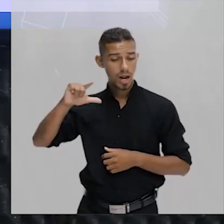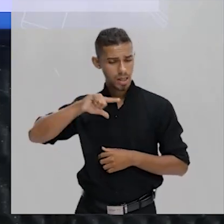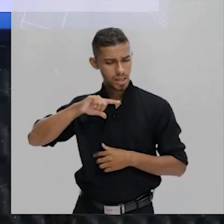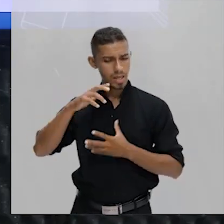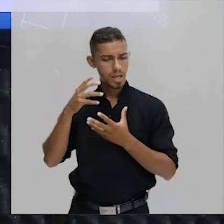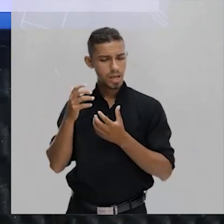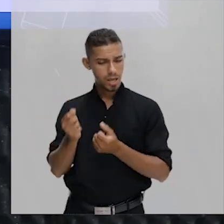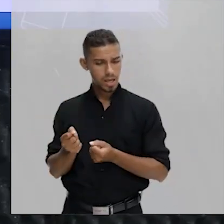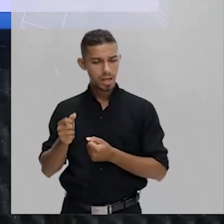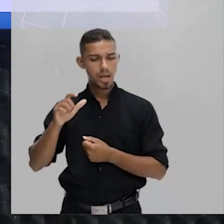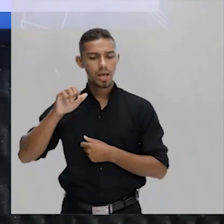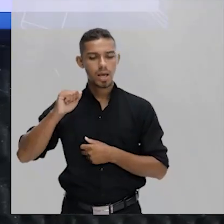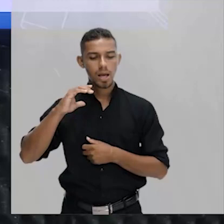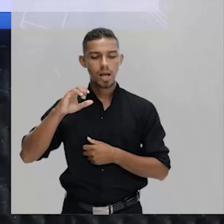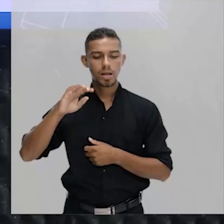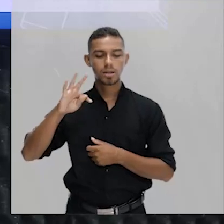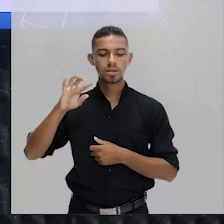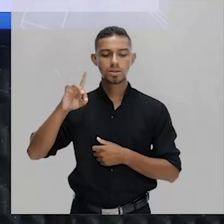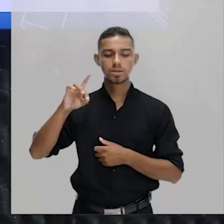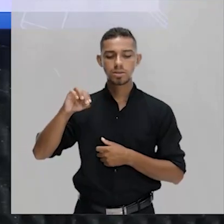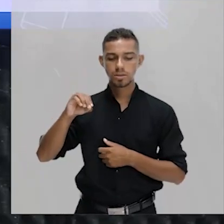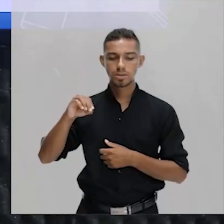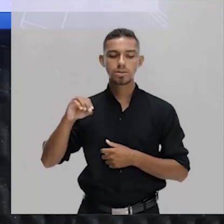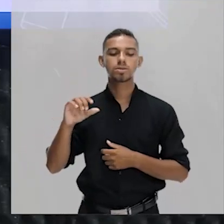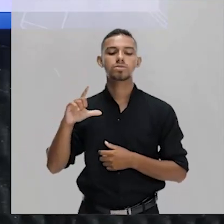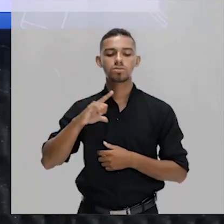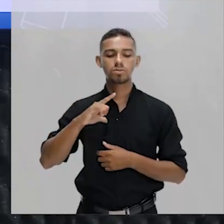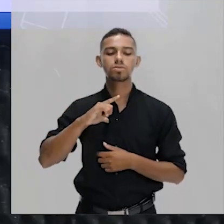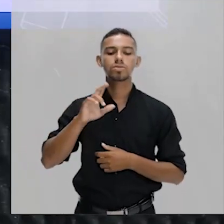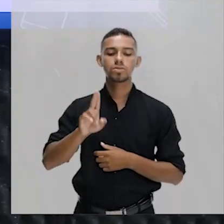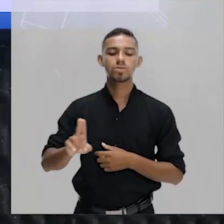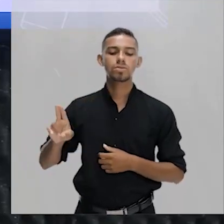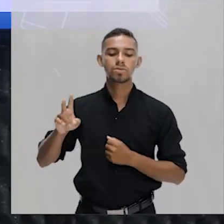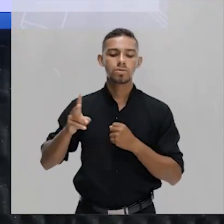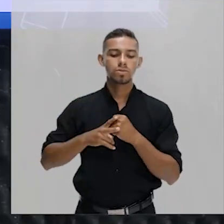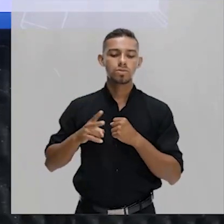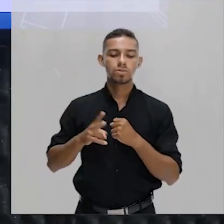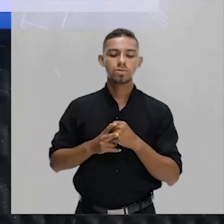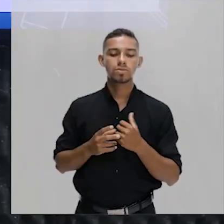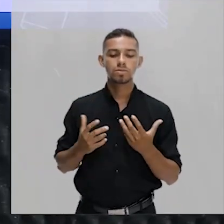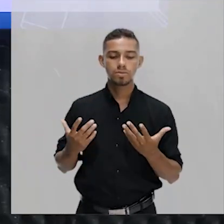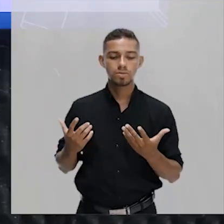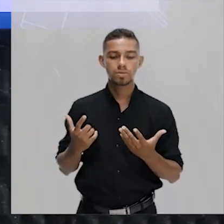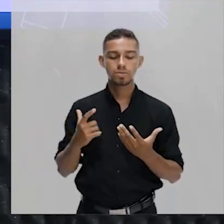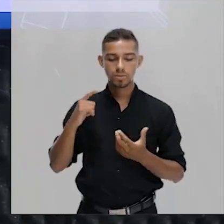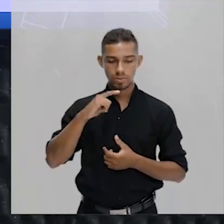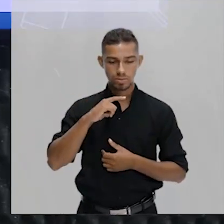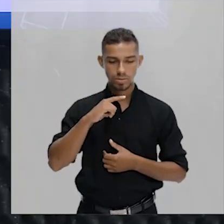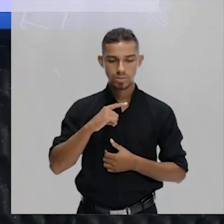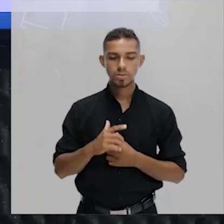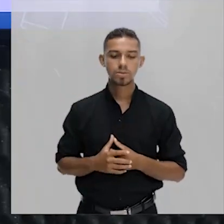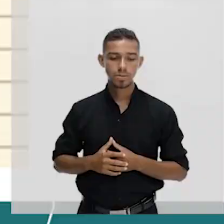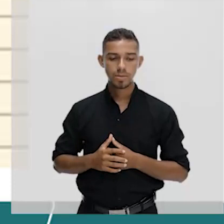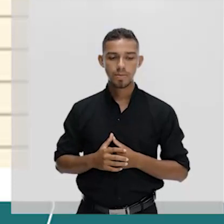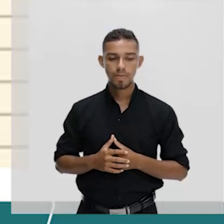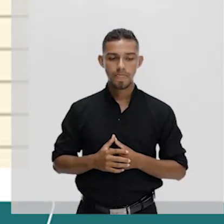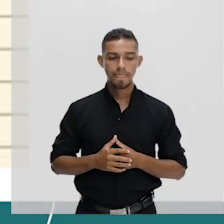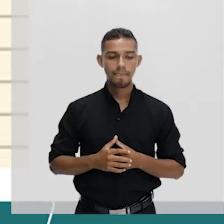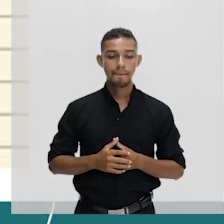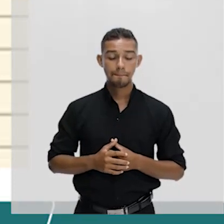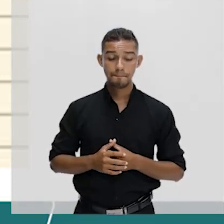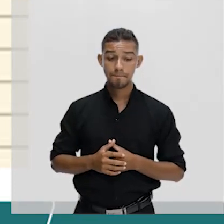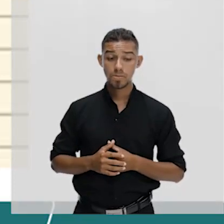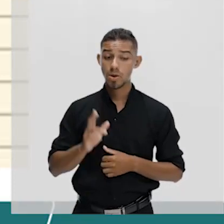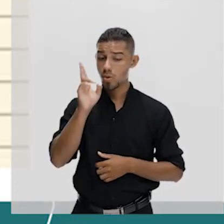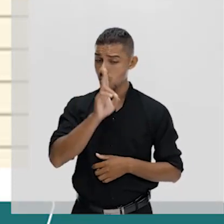todas as nossas críticas. Aqui também tem o uso do verbo auxiliar, no caso o verbo ter. O